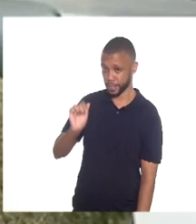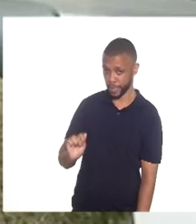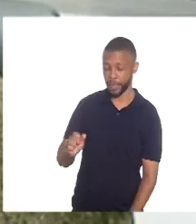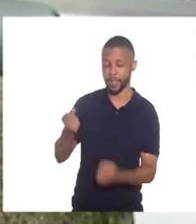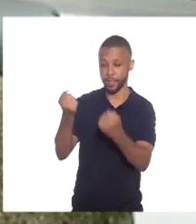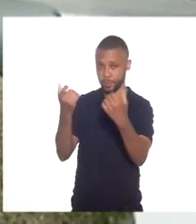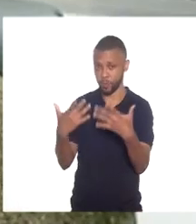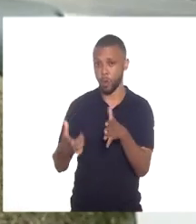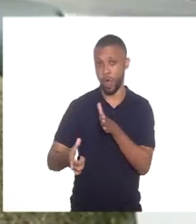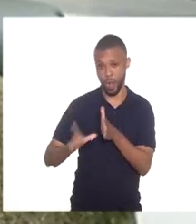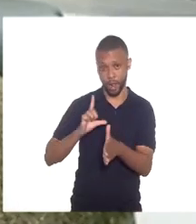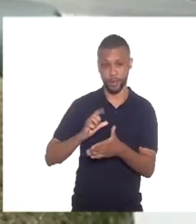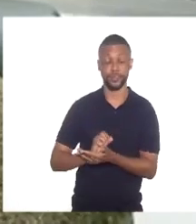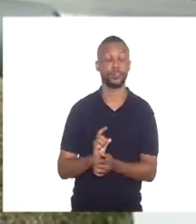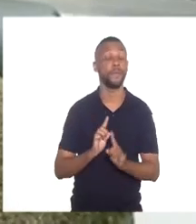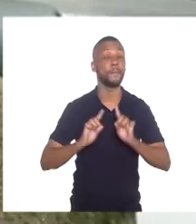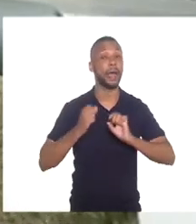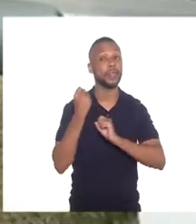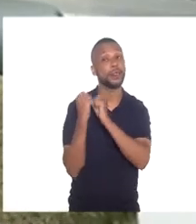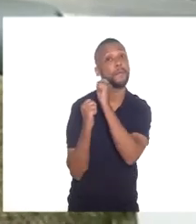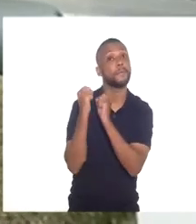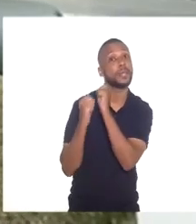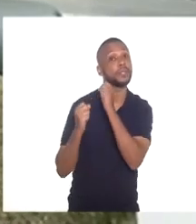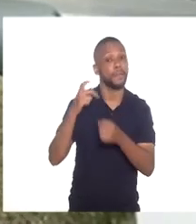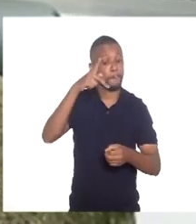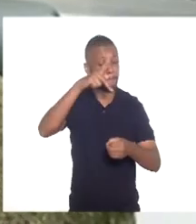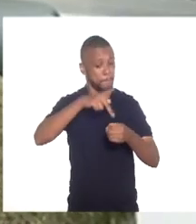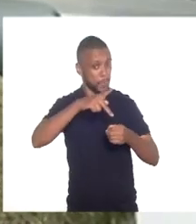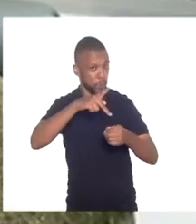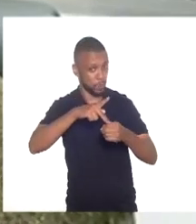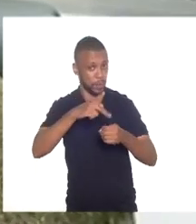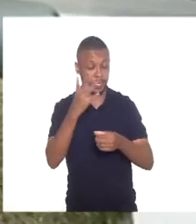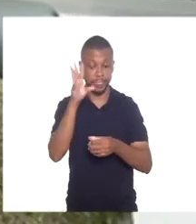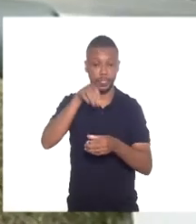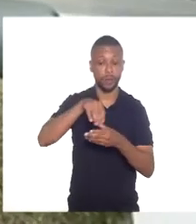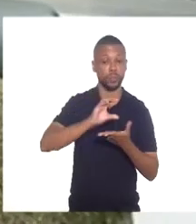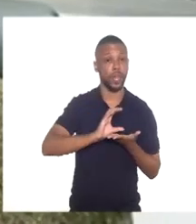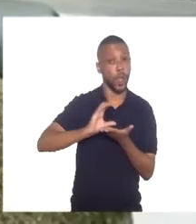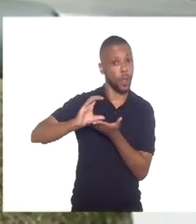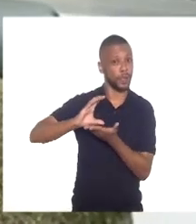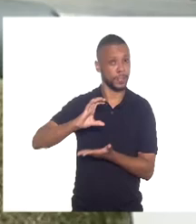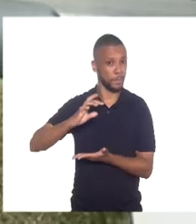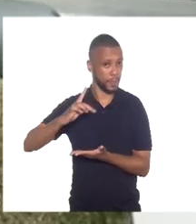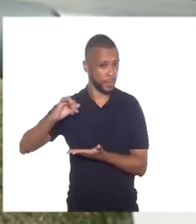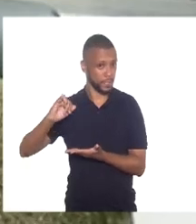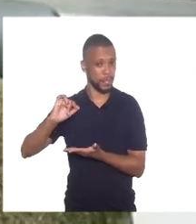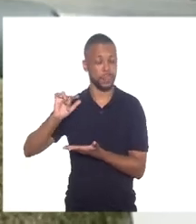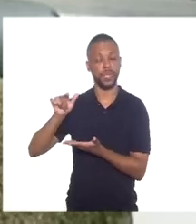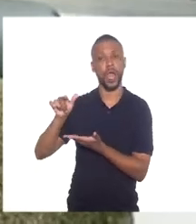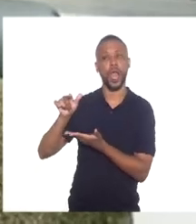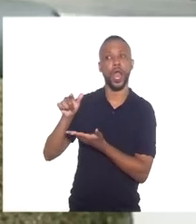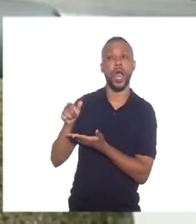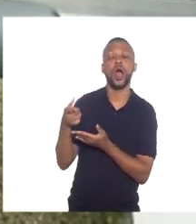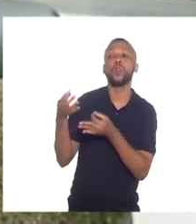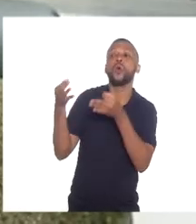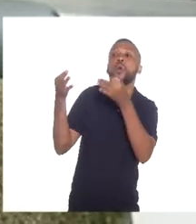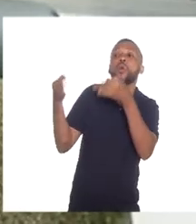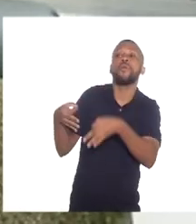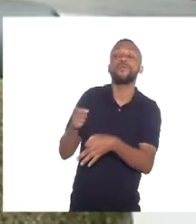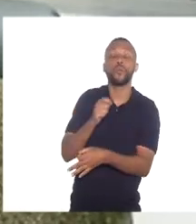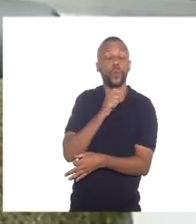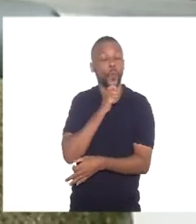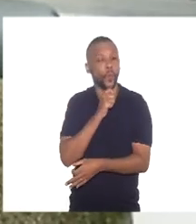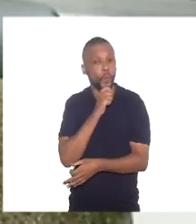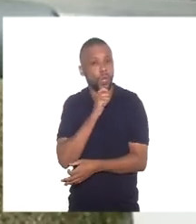Petrobras, dentro da CPI, não confirmou a possibilidade dessas duas